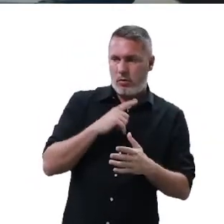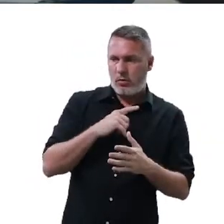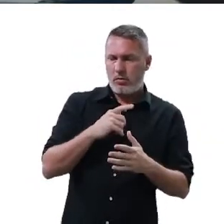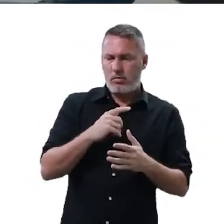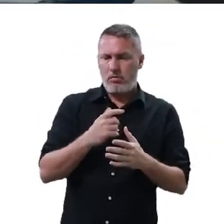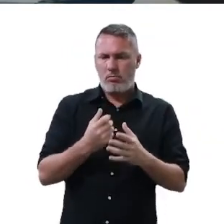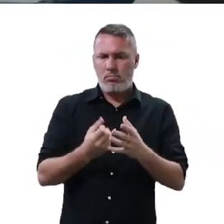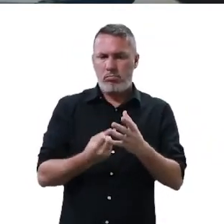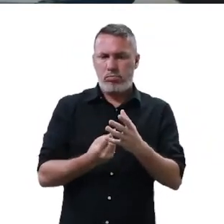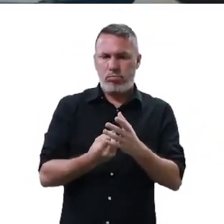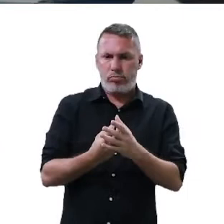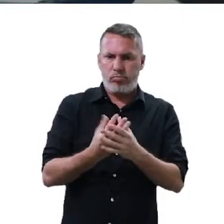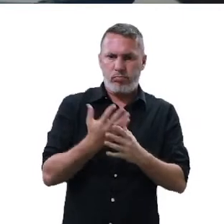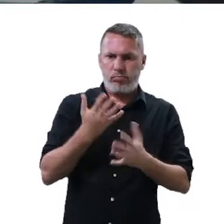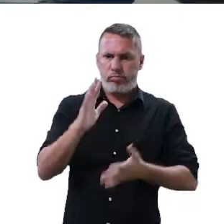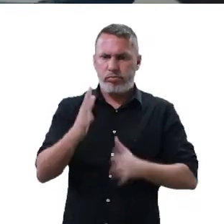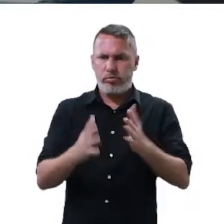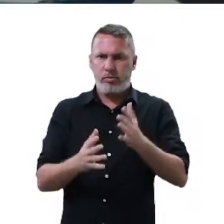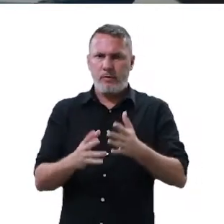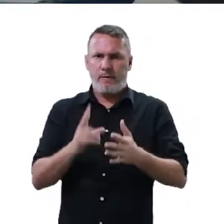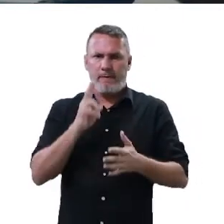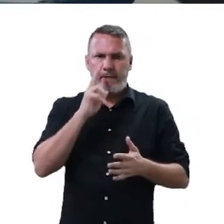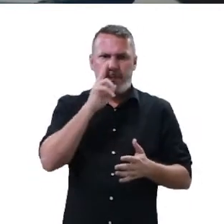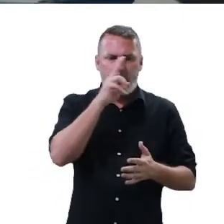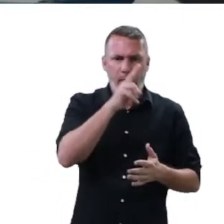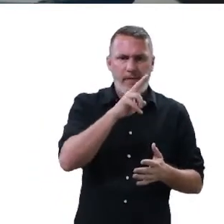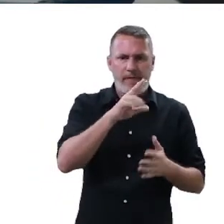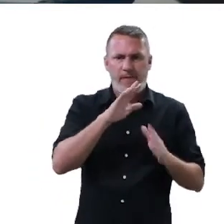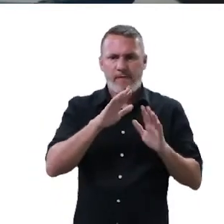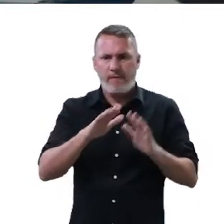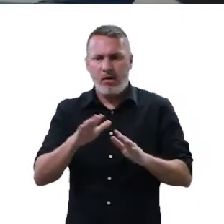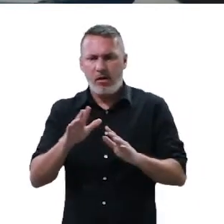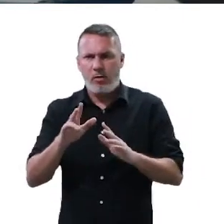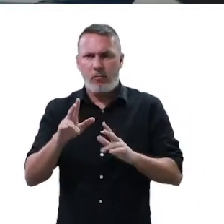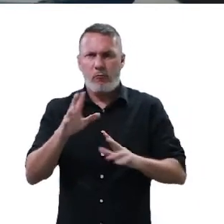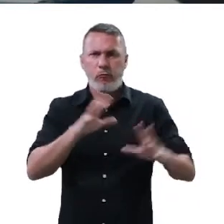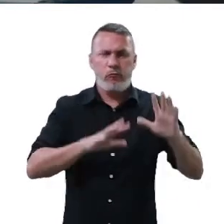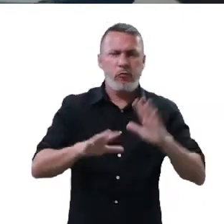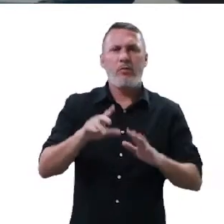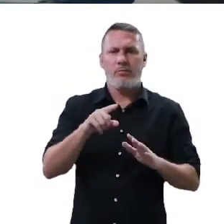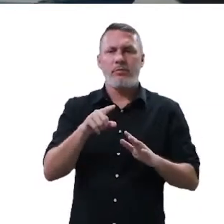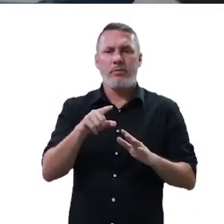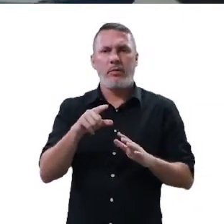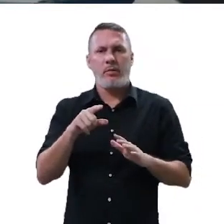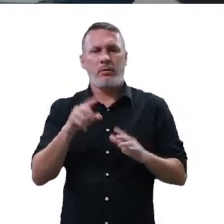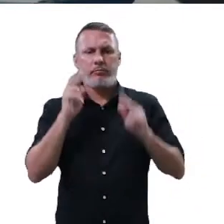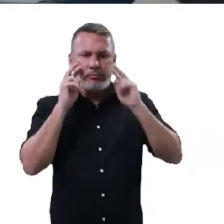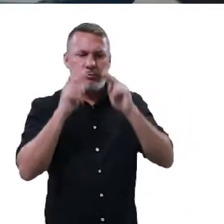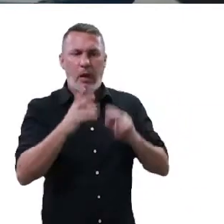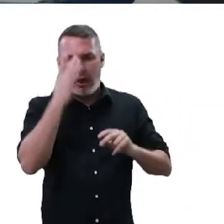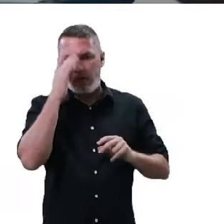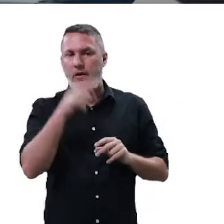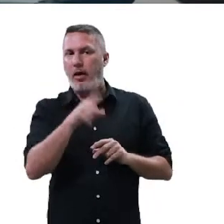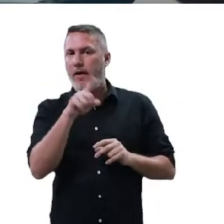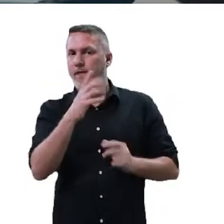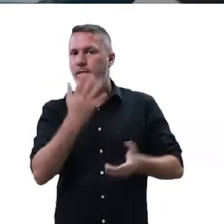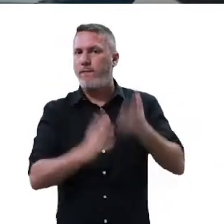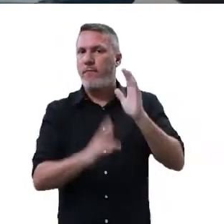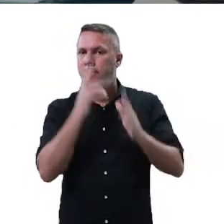pode transformar propriedades, elementos, fundir. Então ele achava que o fogo